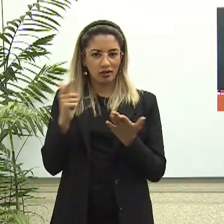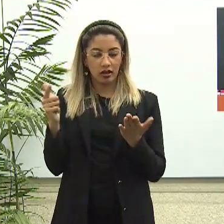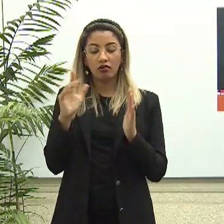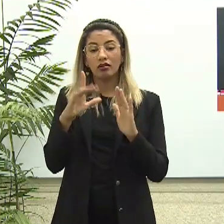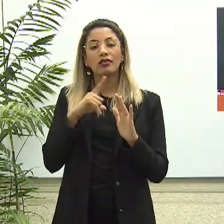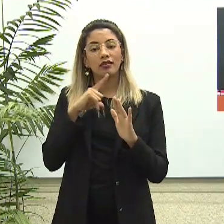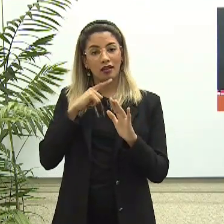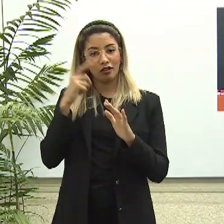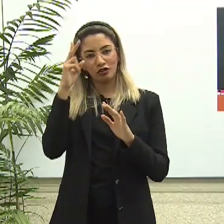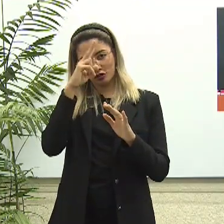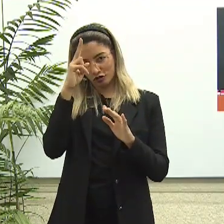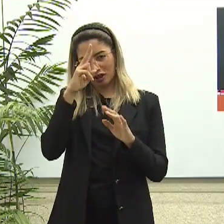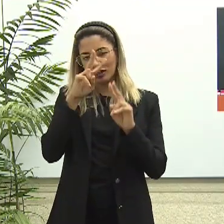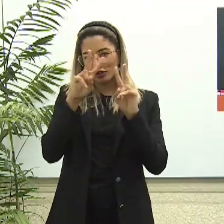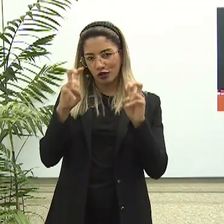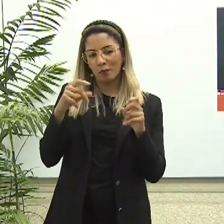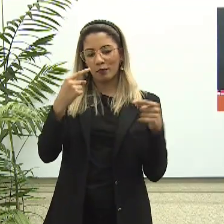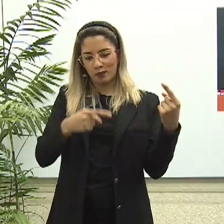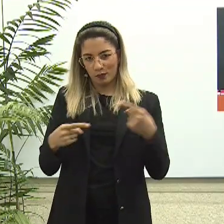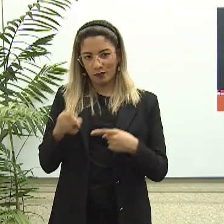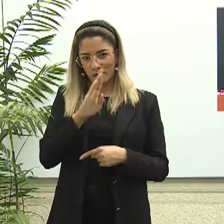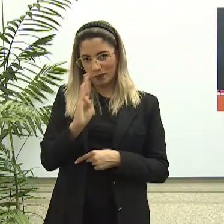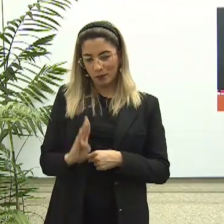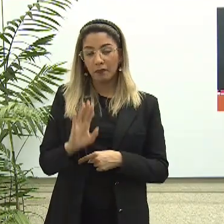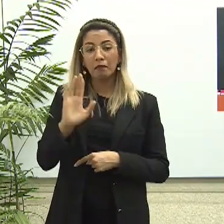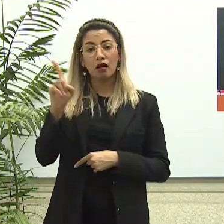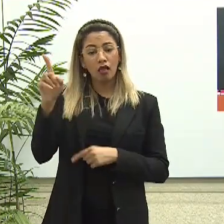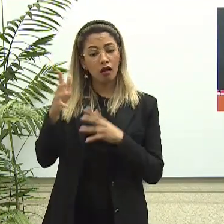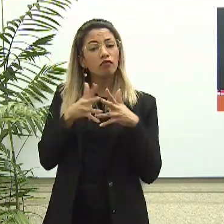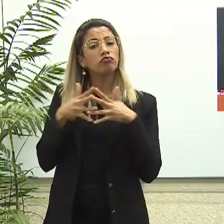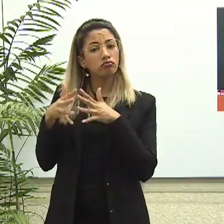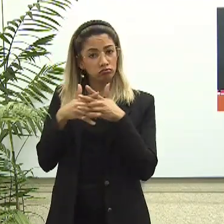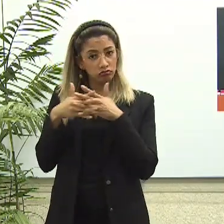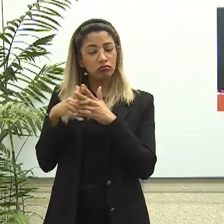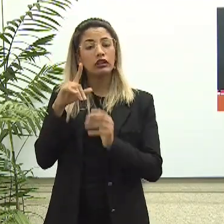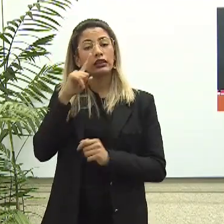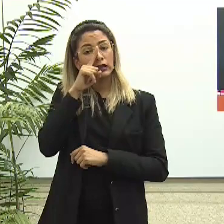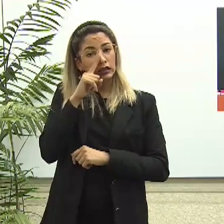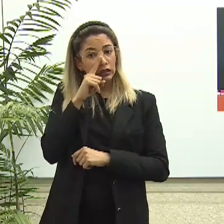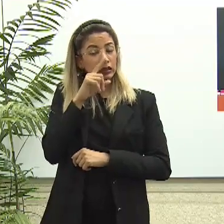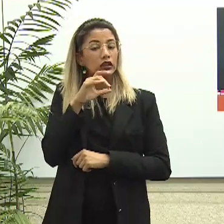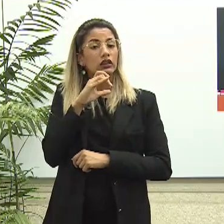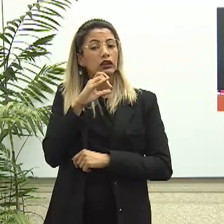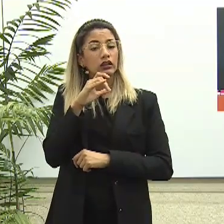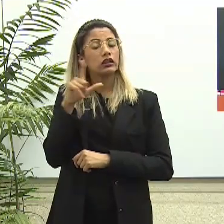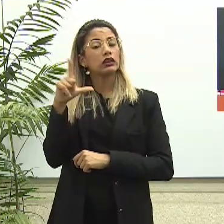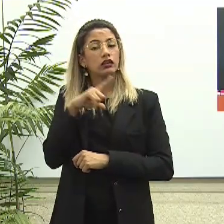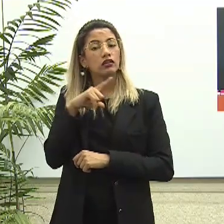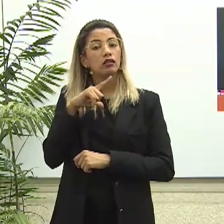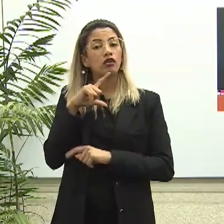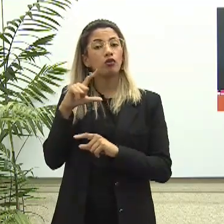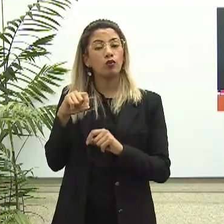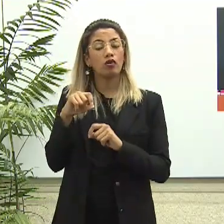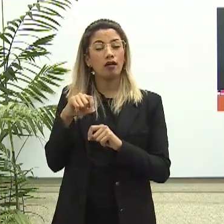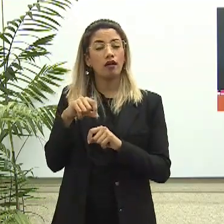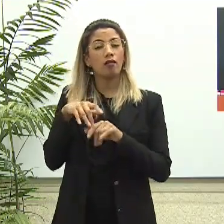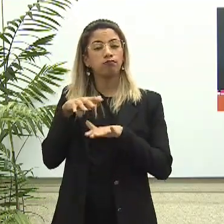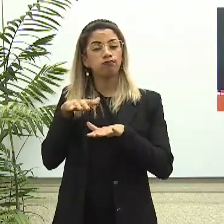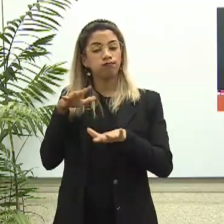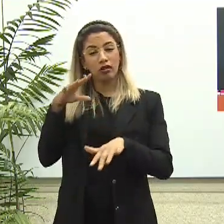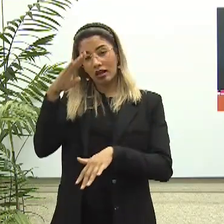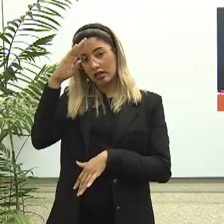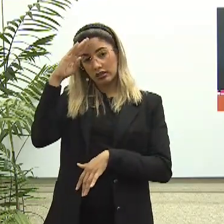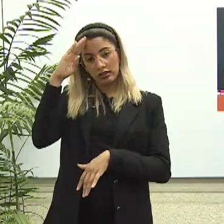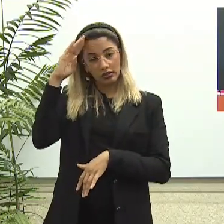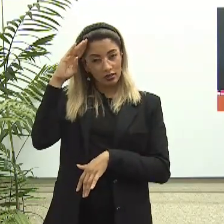mundial né Eh a hegemonia estadunidense ela está em crise mas eles têm o maior exército do mundo espalhados